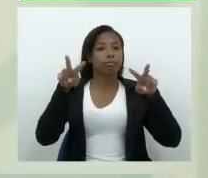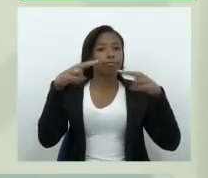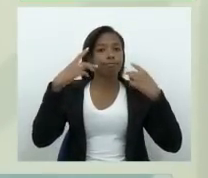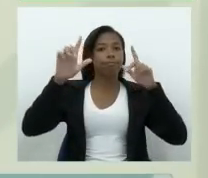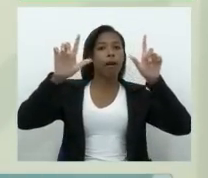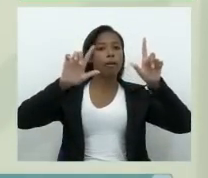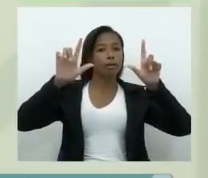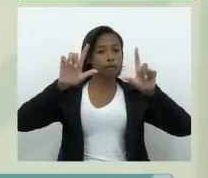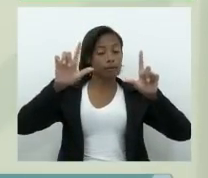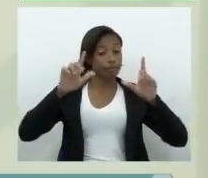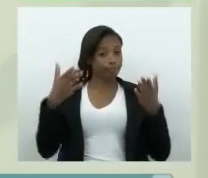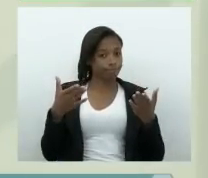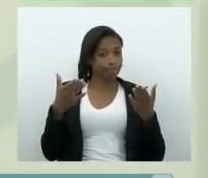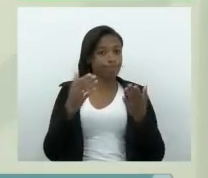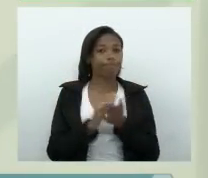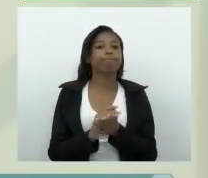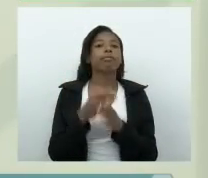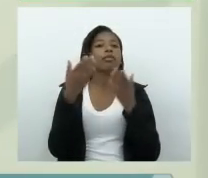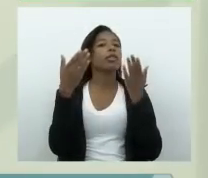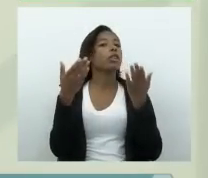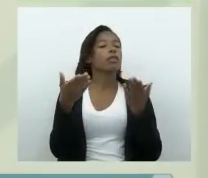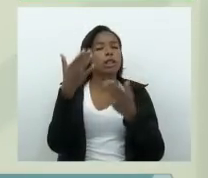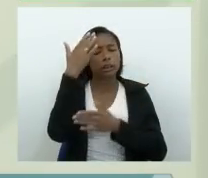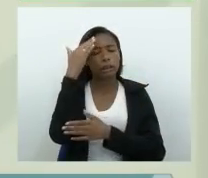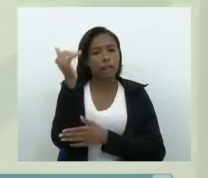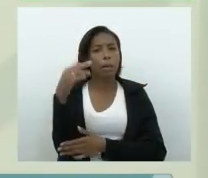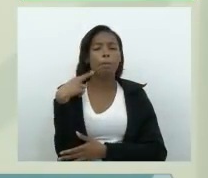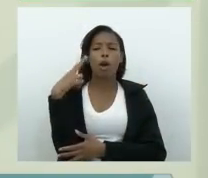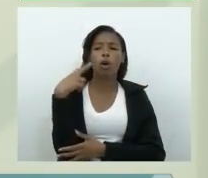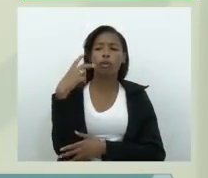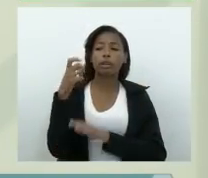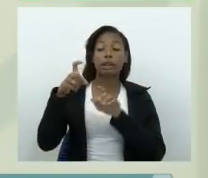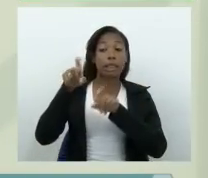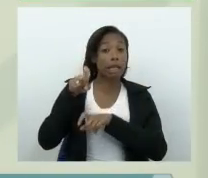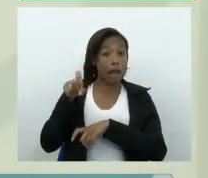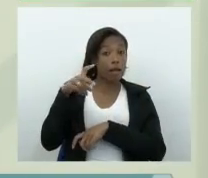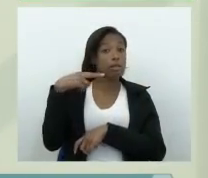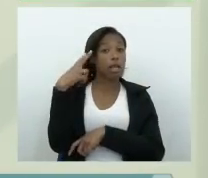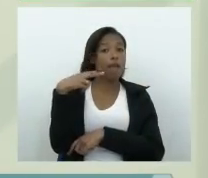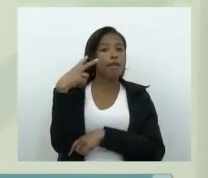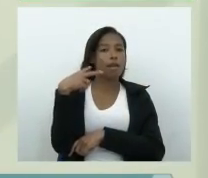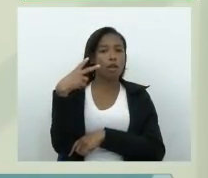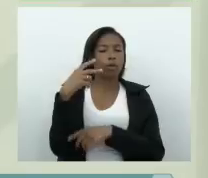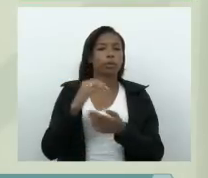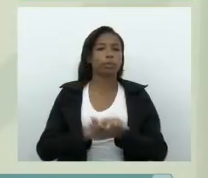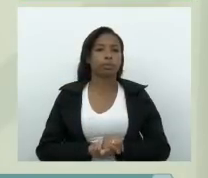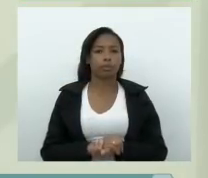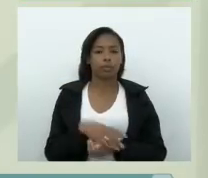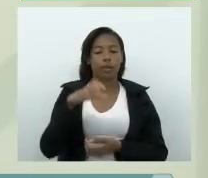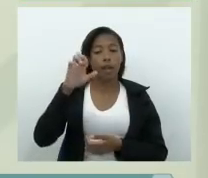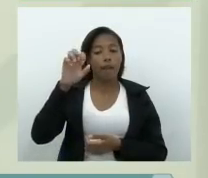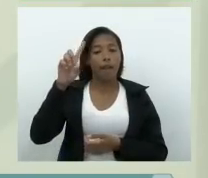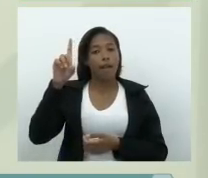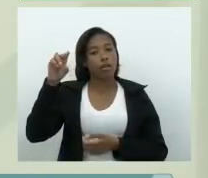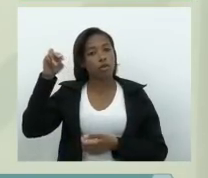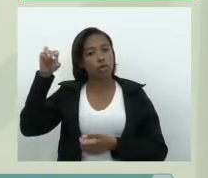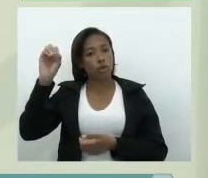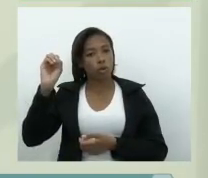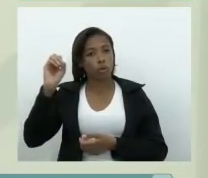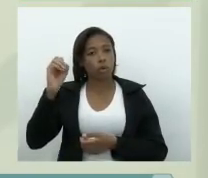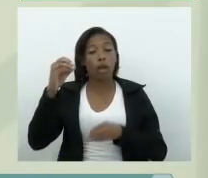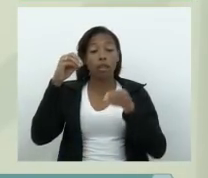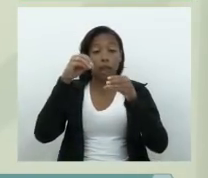assistindo, você sabia que o vereador, ex-vereador da casa, Edson Albertão, faz parte das